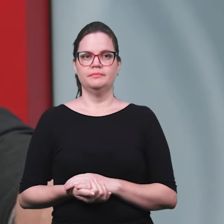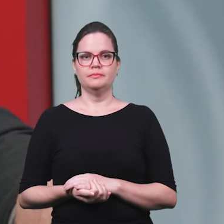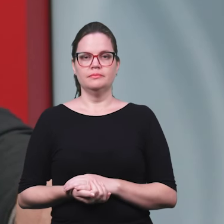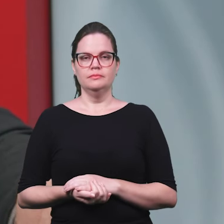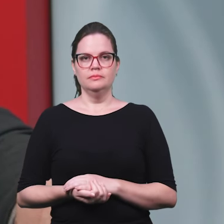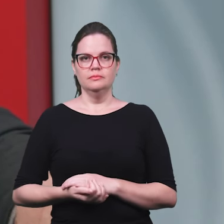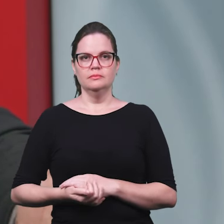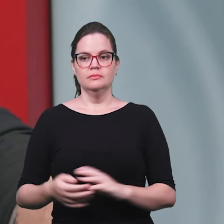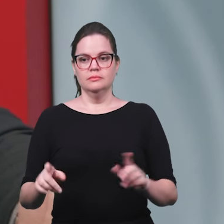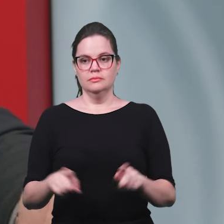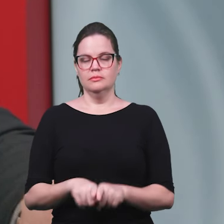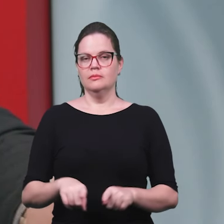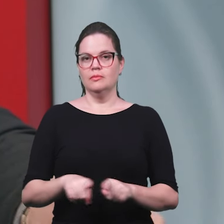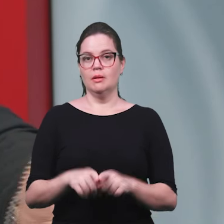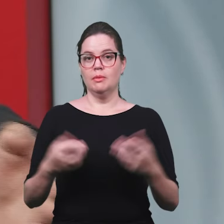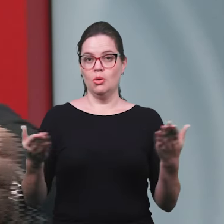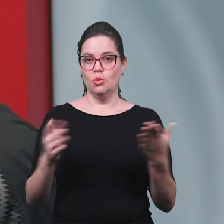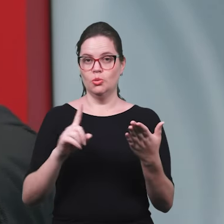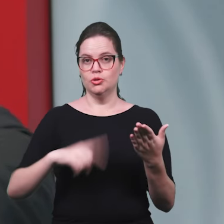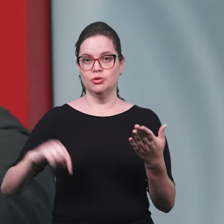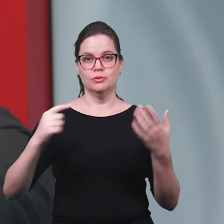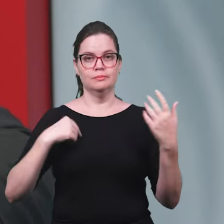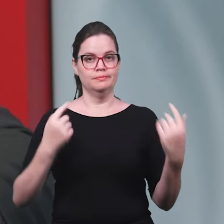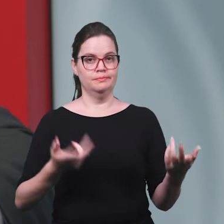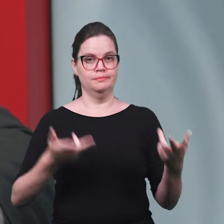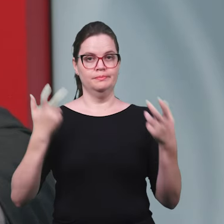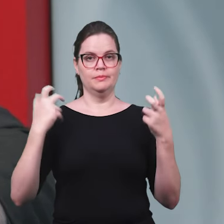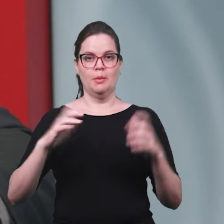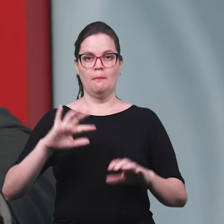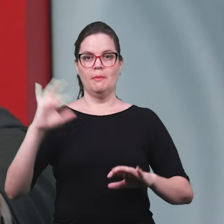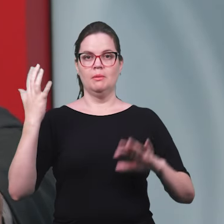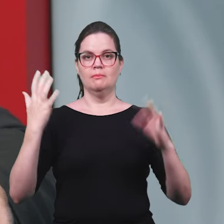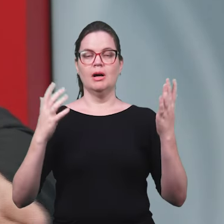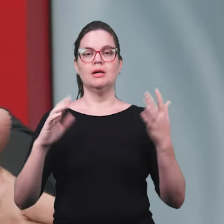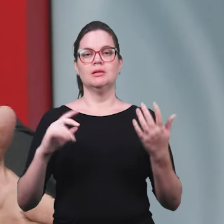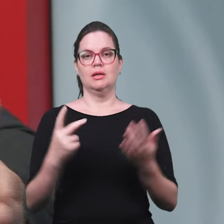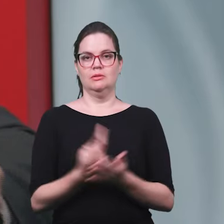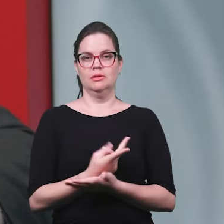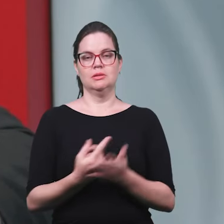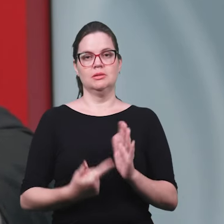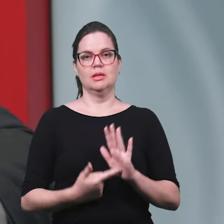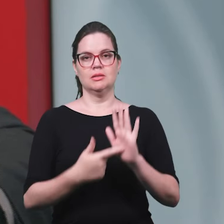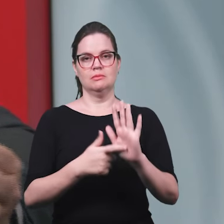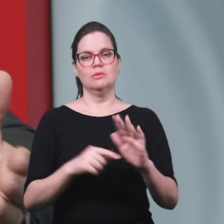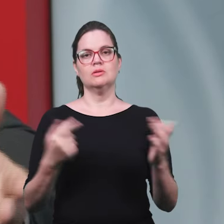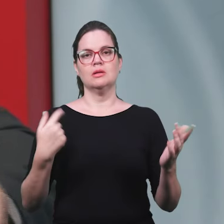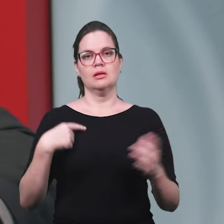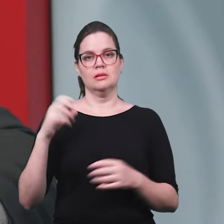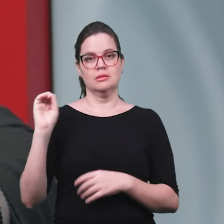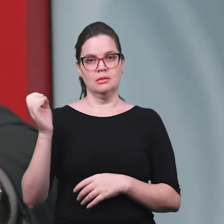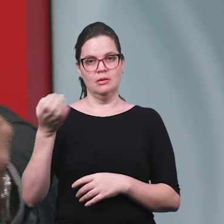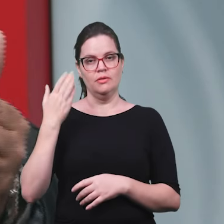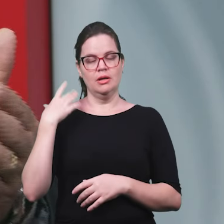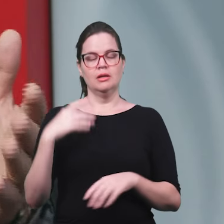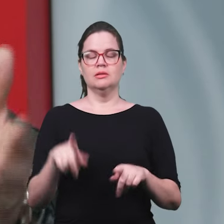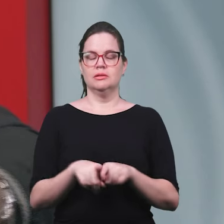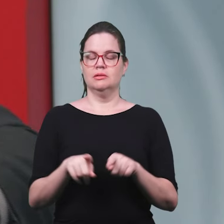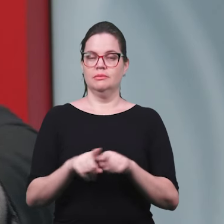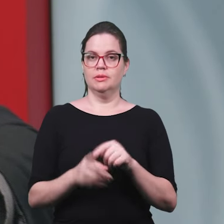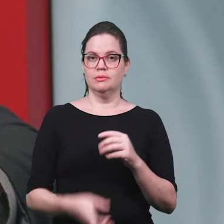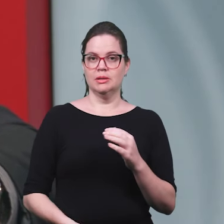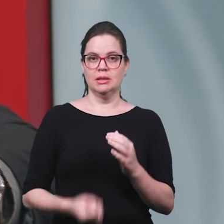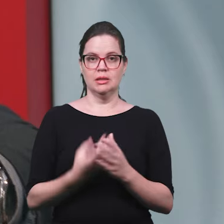assim, os cenários que hoje estão sendo revelados, estão sendo mostrados, que estão